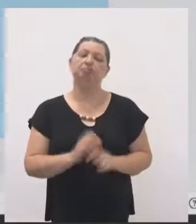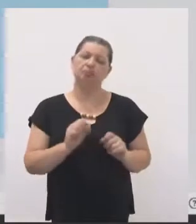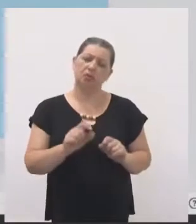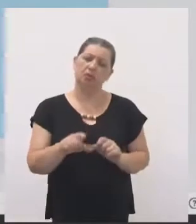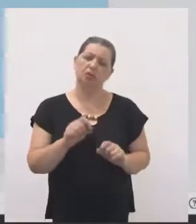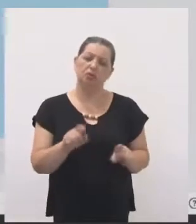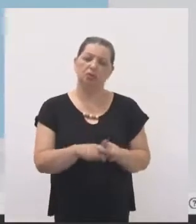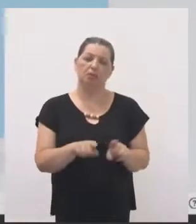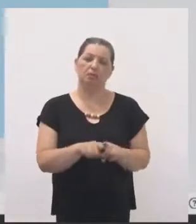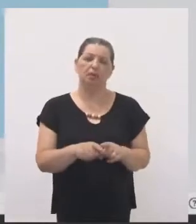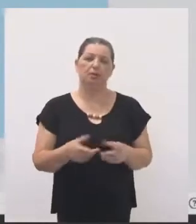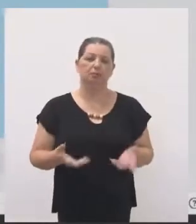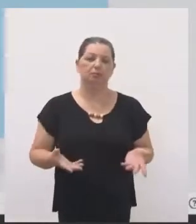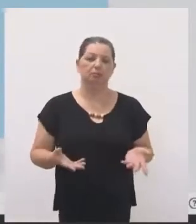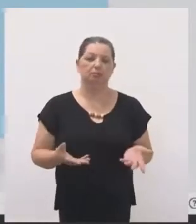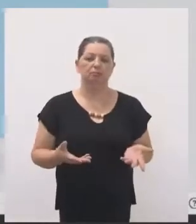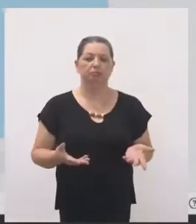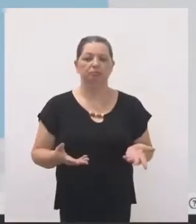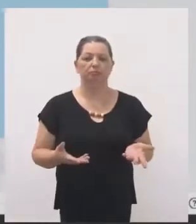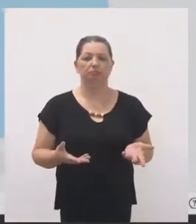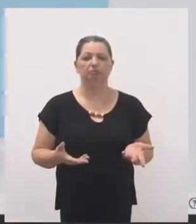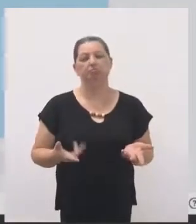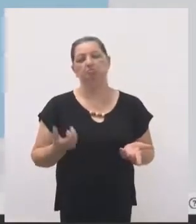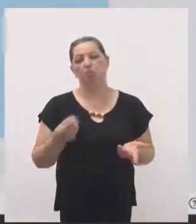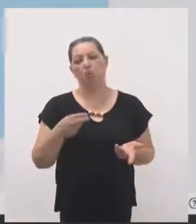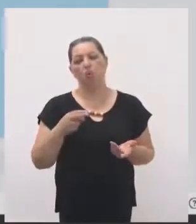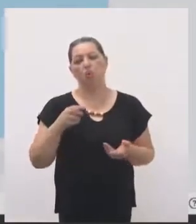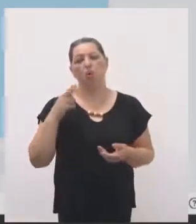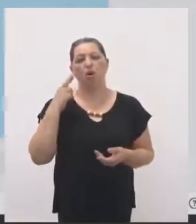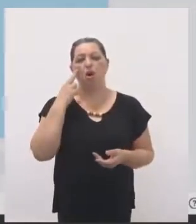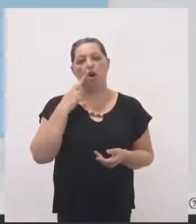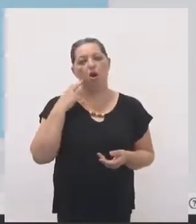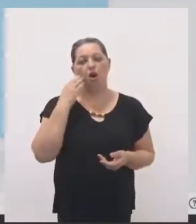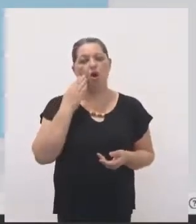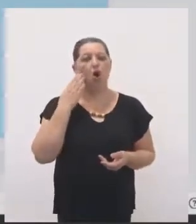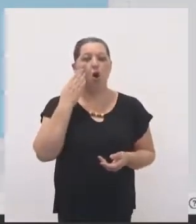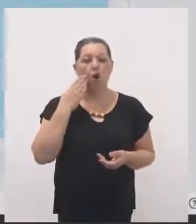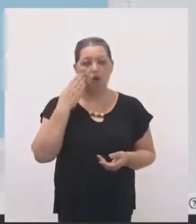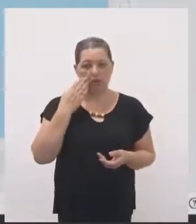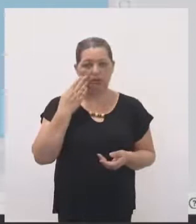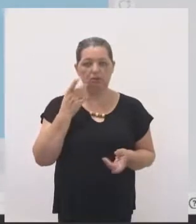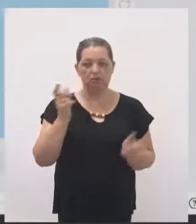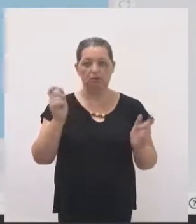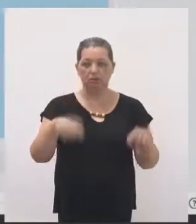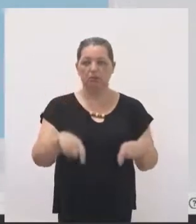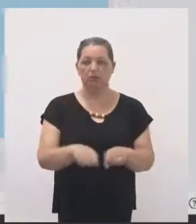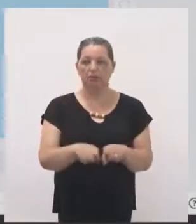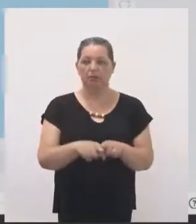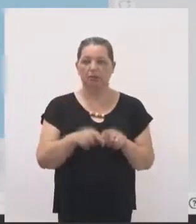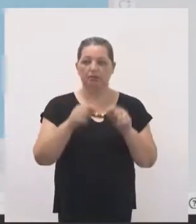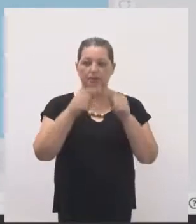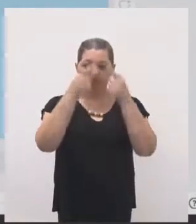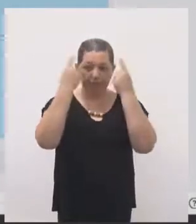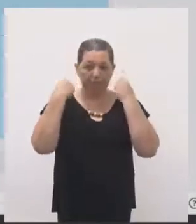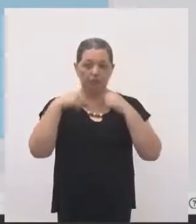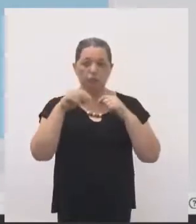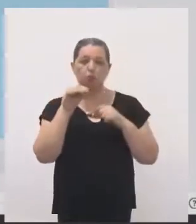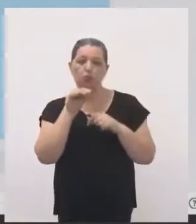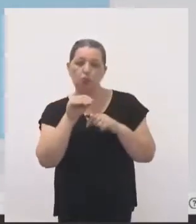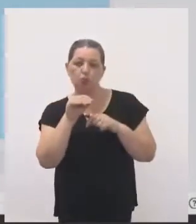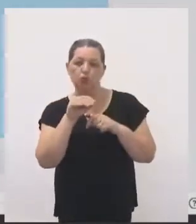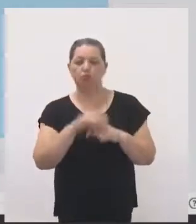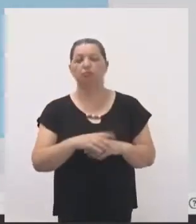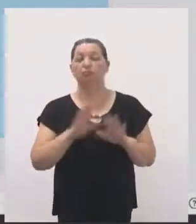um elemento relacionado à cor rosa. e aí eu encontro uma carinha feliz aí, só